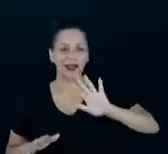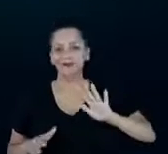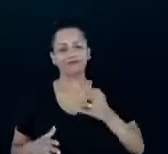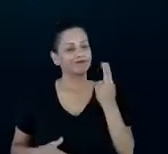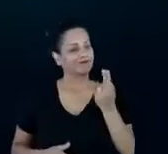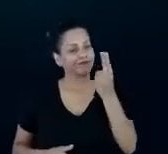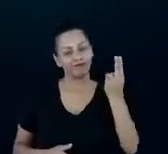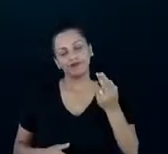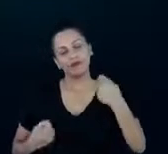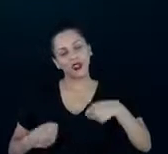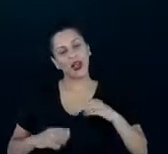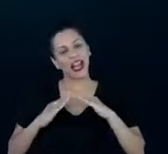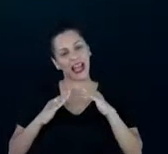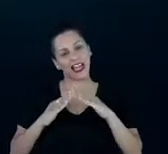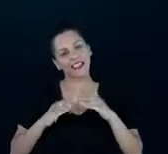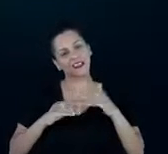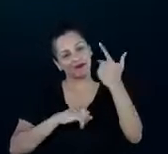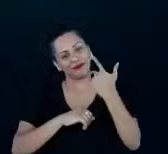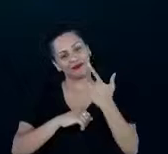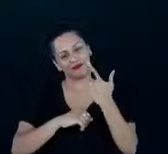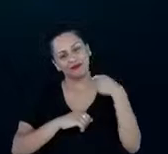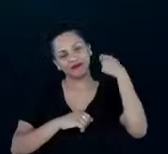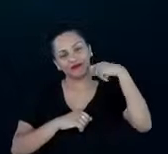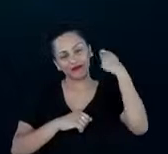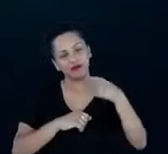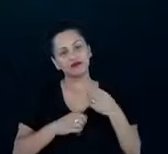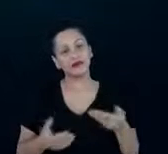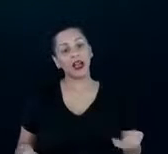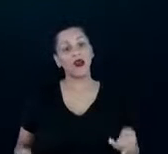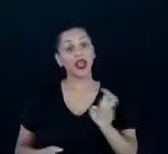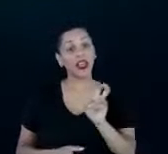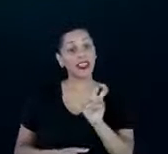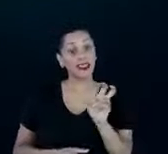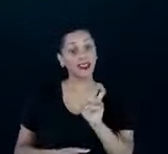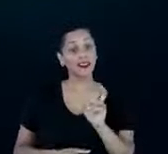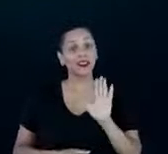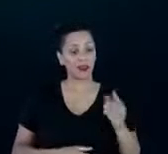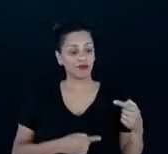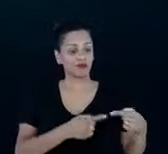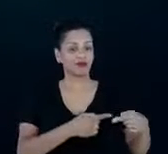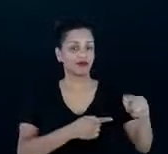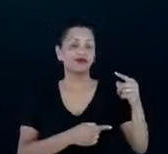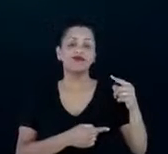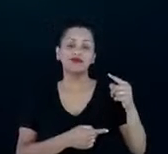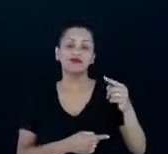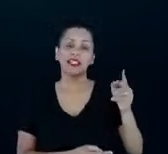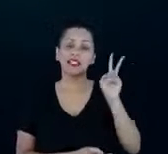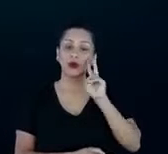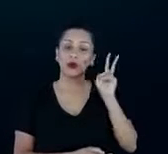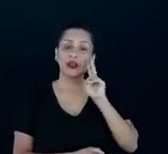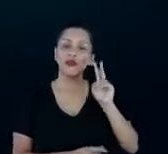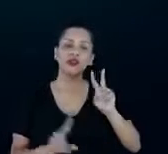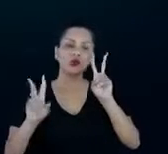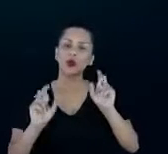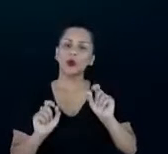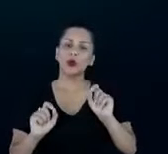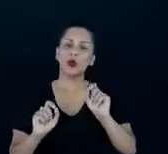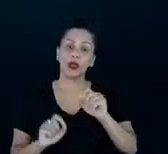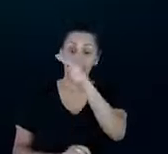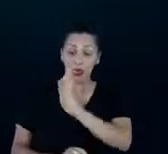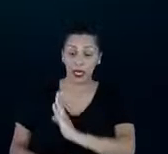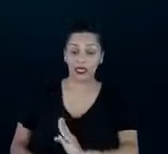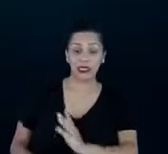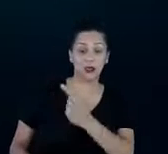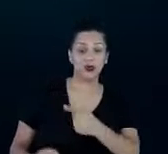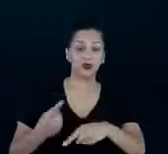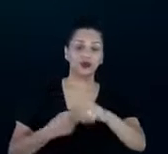grave online e a quinta Acabei de lançar essa segunda-feira ela é sobre inovação no Brasil especialmente